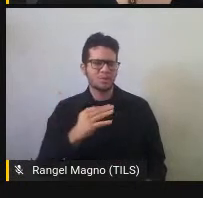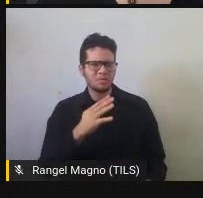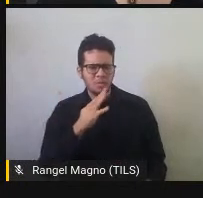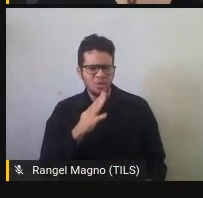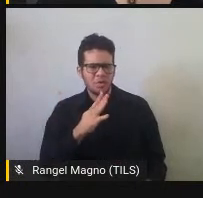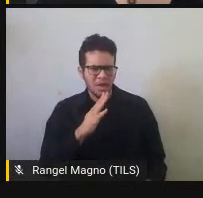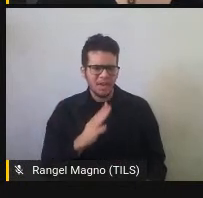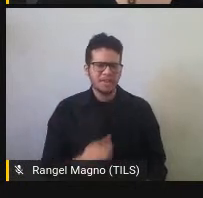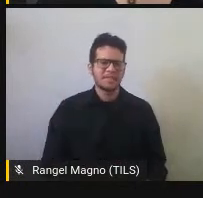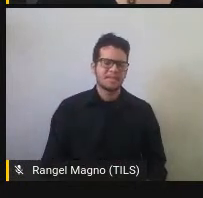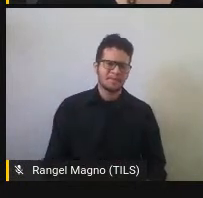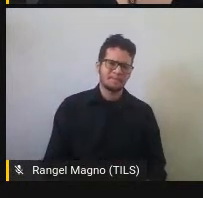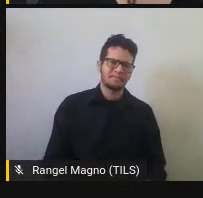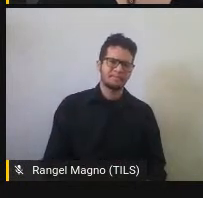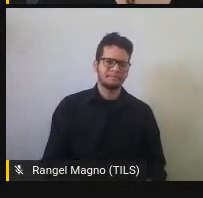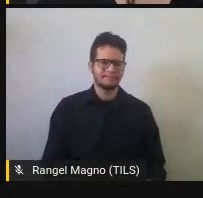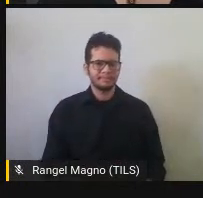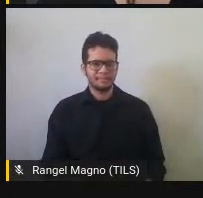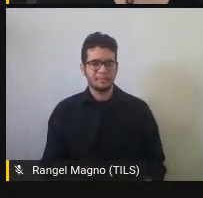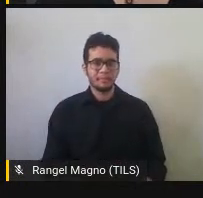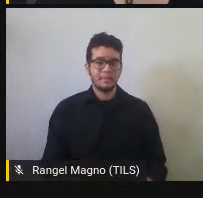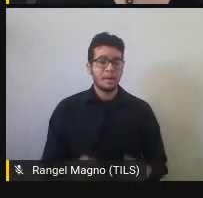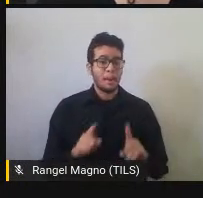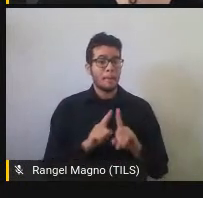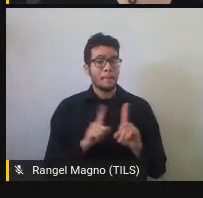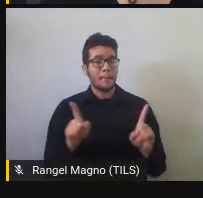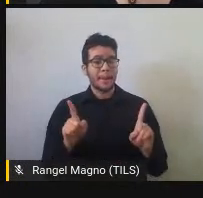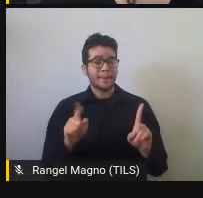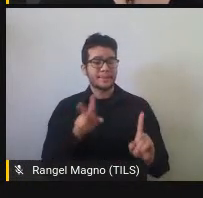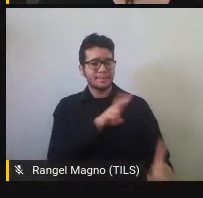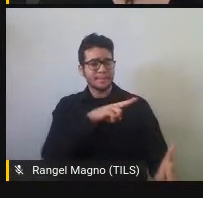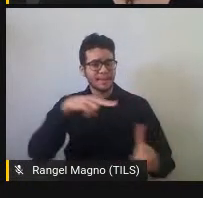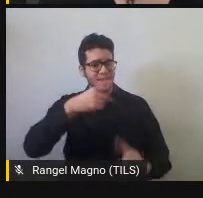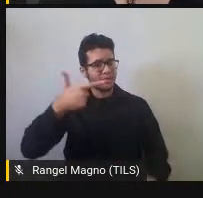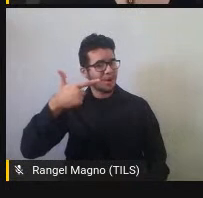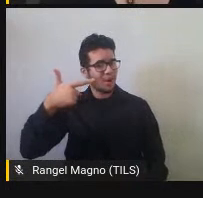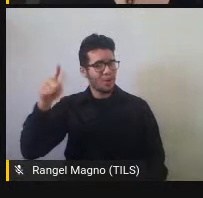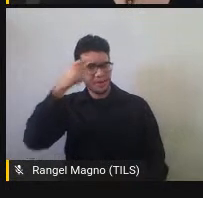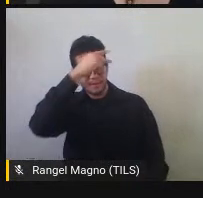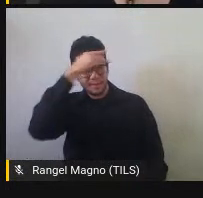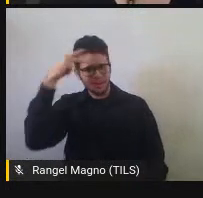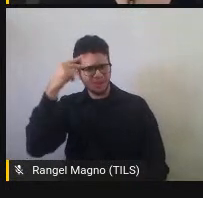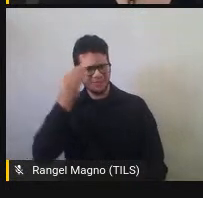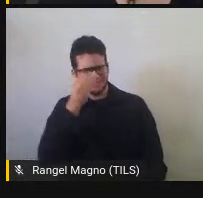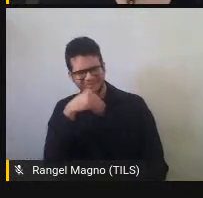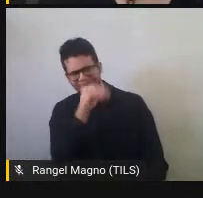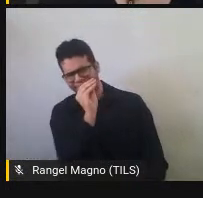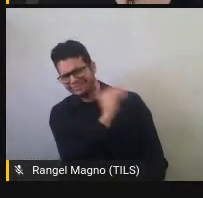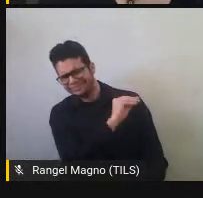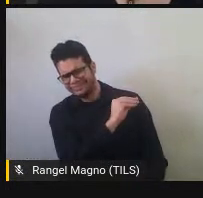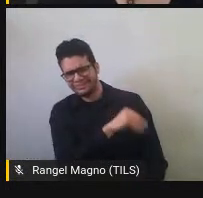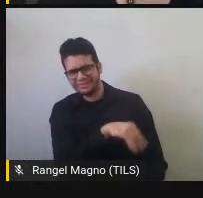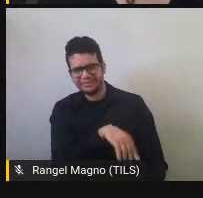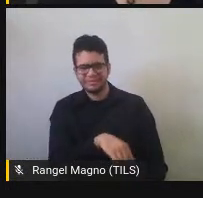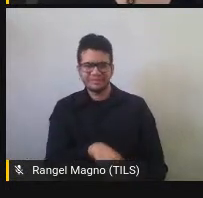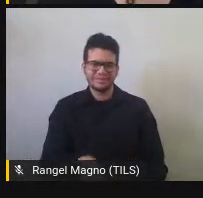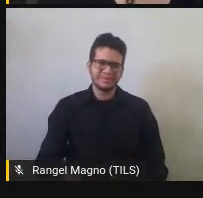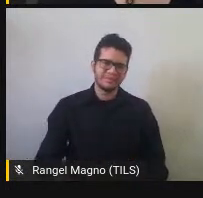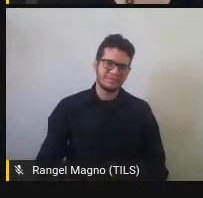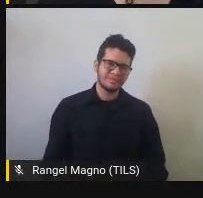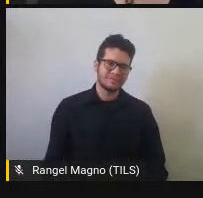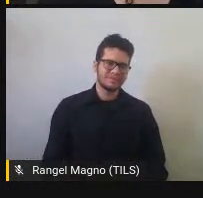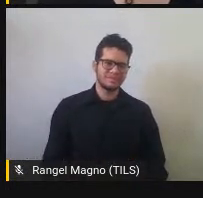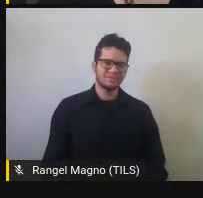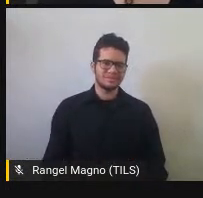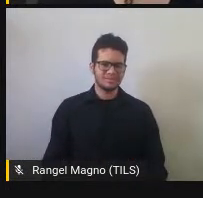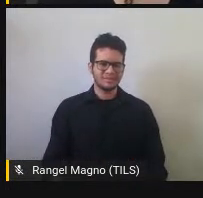foi aclamada e por outro lado também foi ignorada tanto que provavelmente poucos de vocês conhecem essa obra se